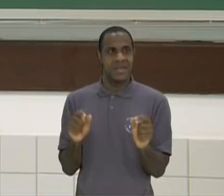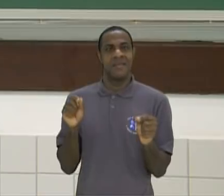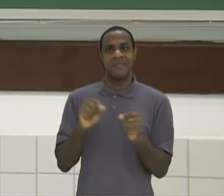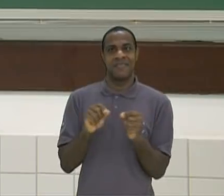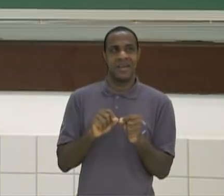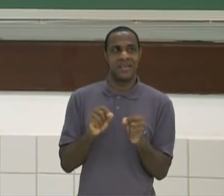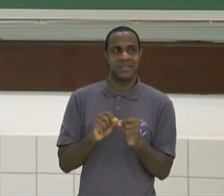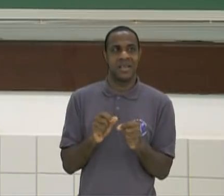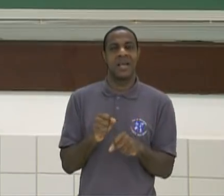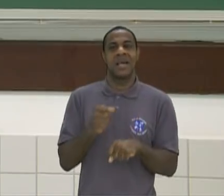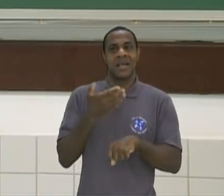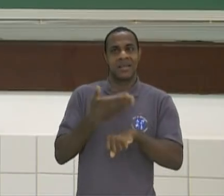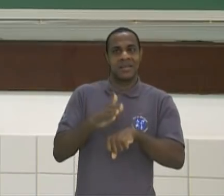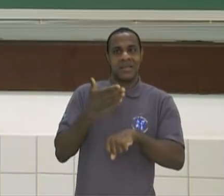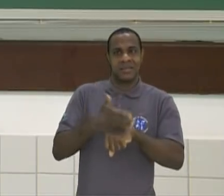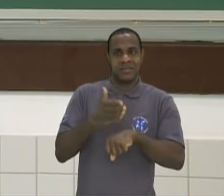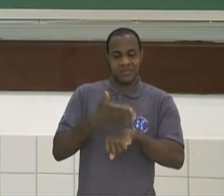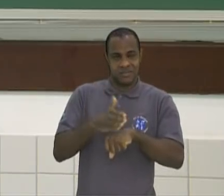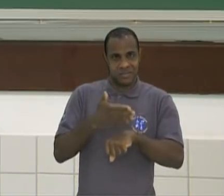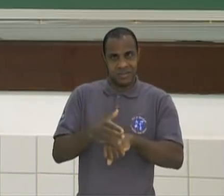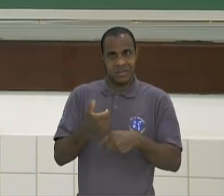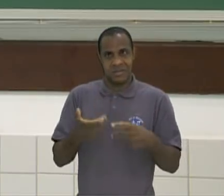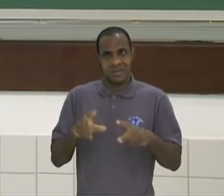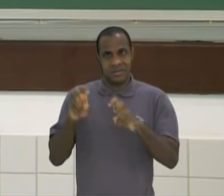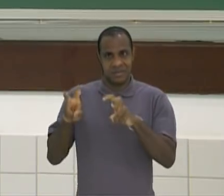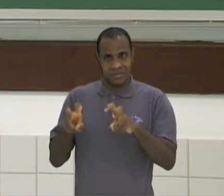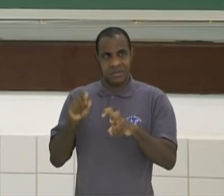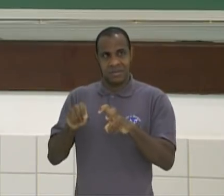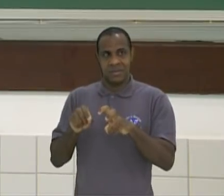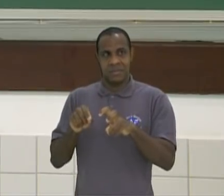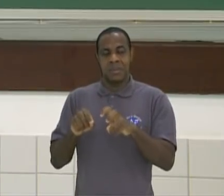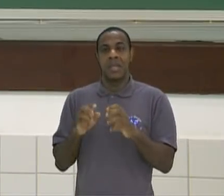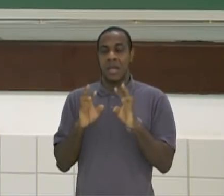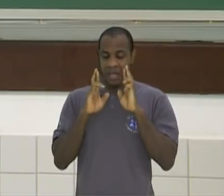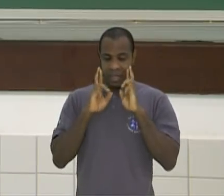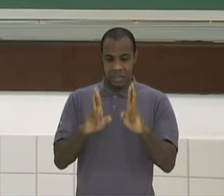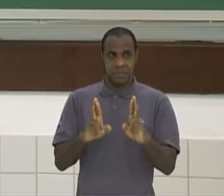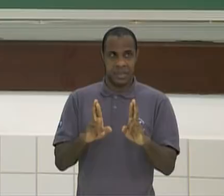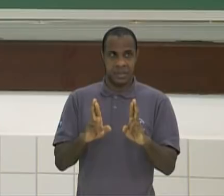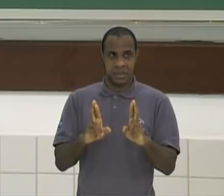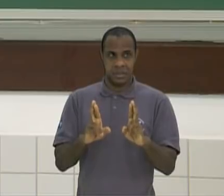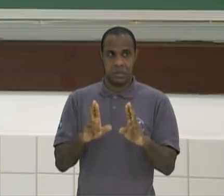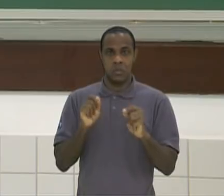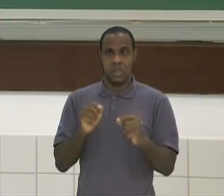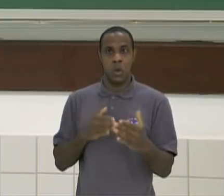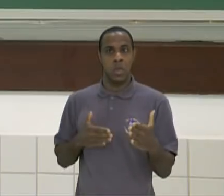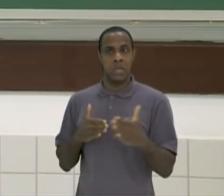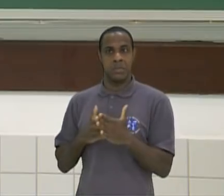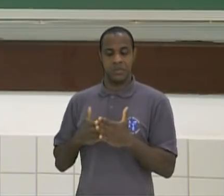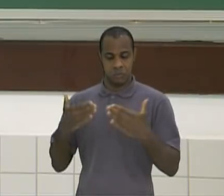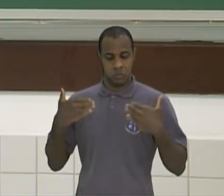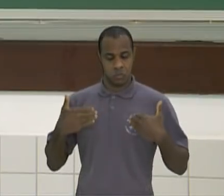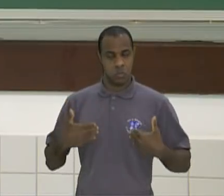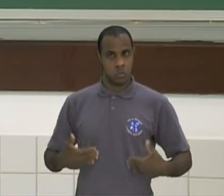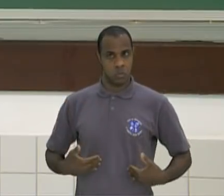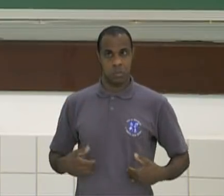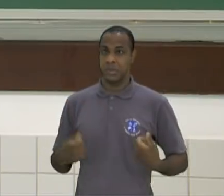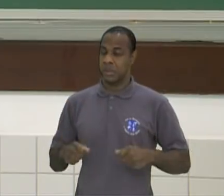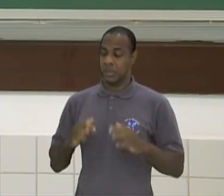realizar a atividade física, realizar o tema ginástico, mas respeitando o limite do seu corpo, que é o tema da aula de